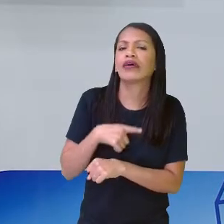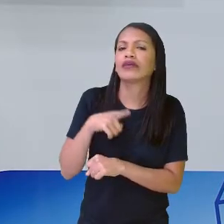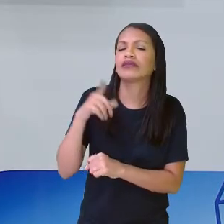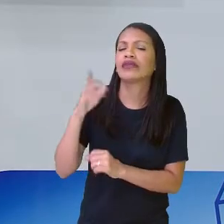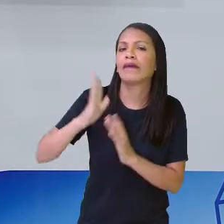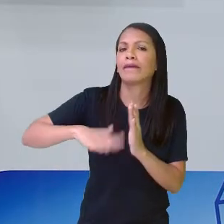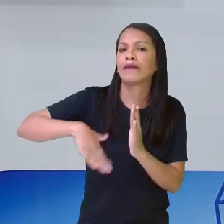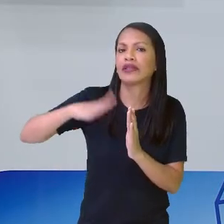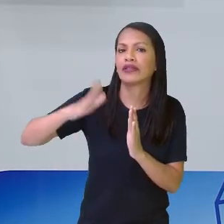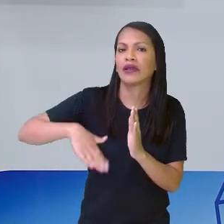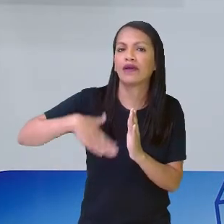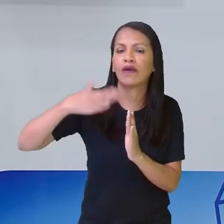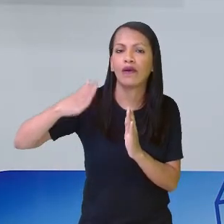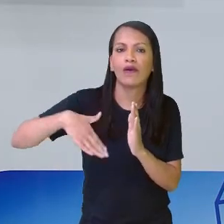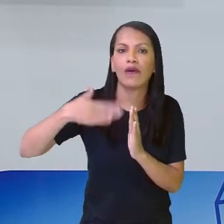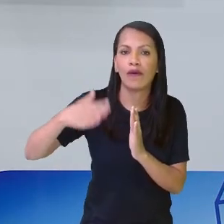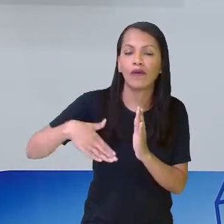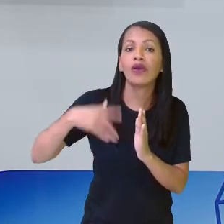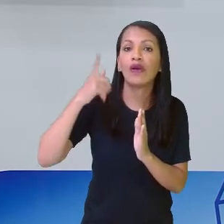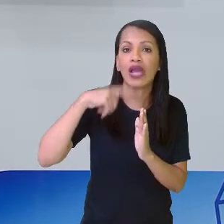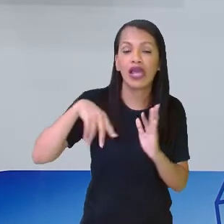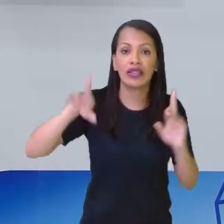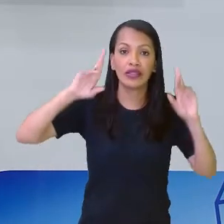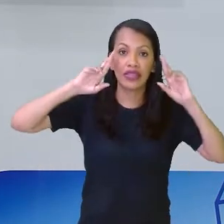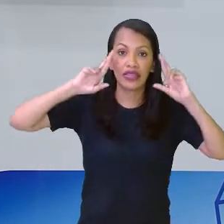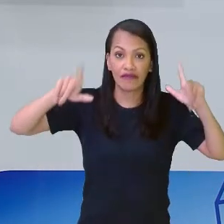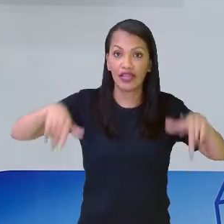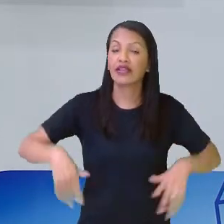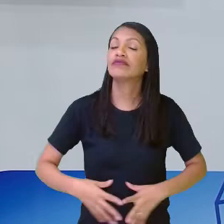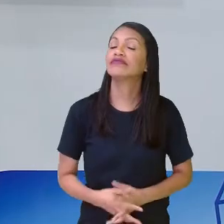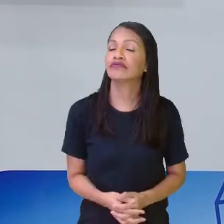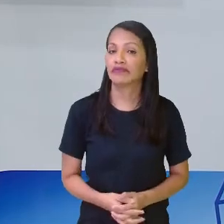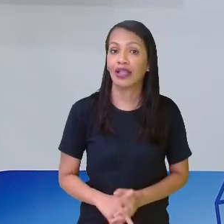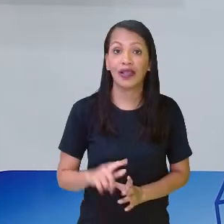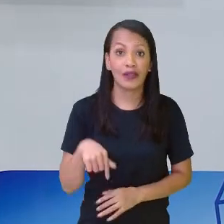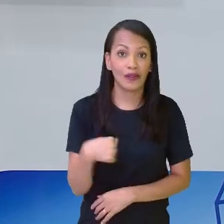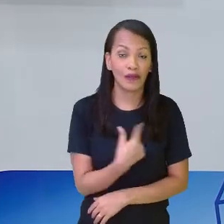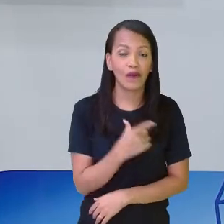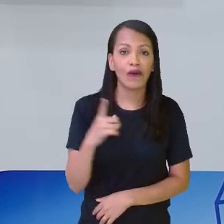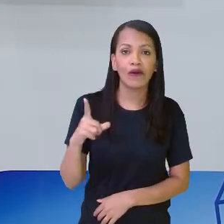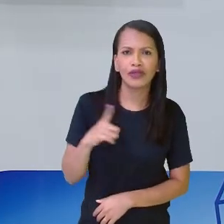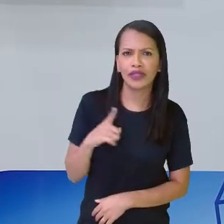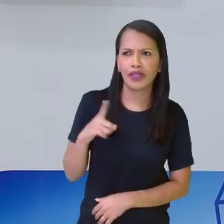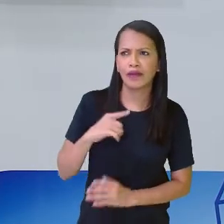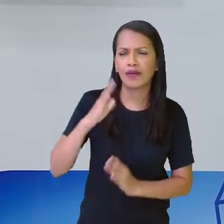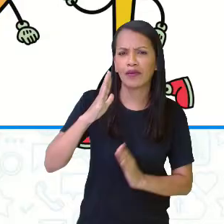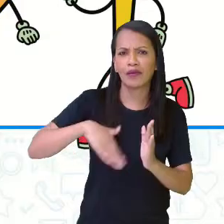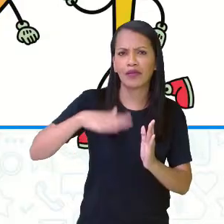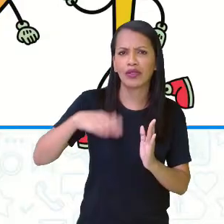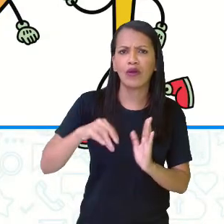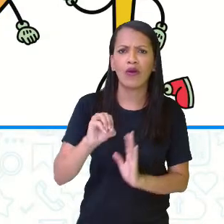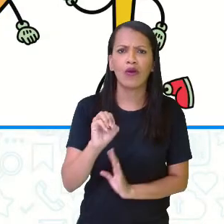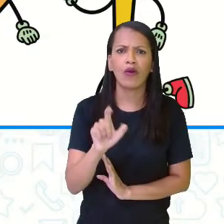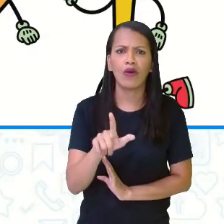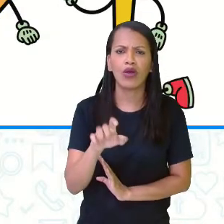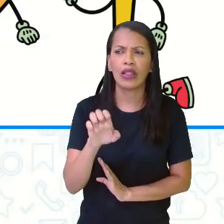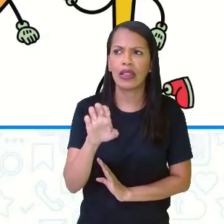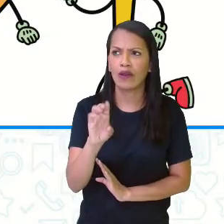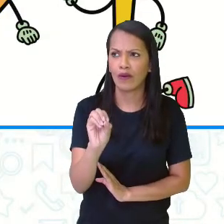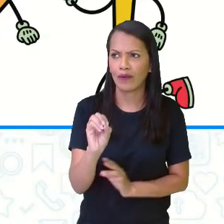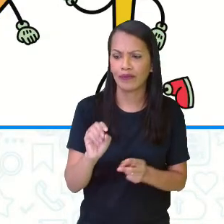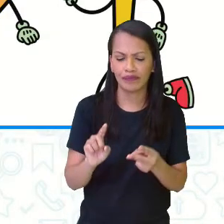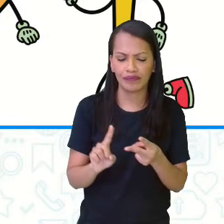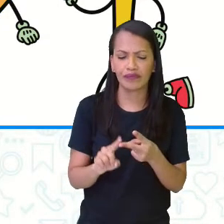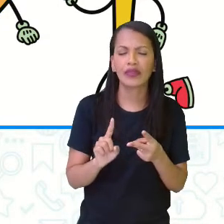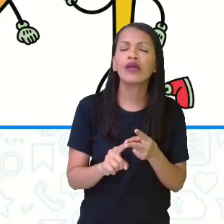pinturas, formas de pintar de forma diferente. Nós temos a pintura a óleo, nós temos a